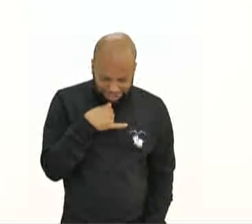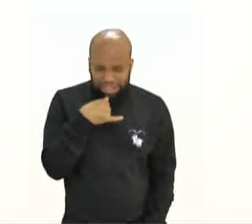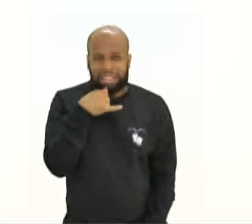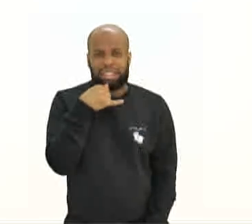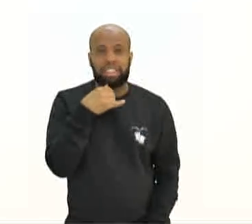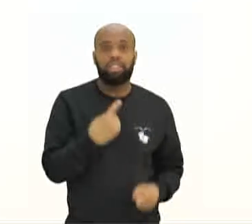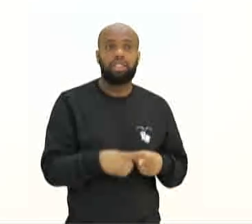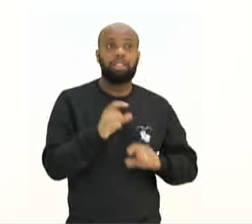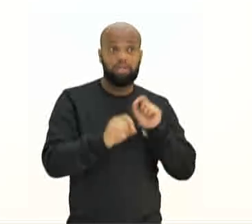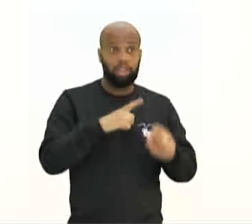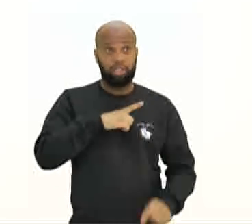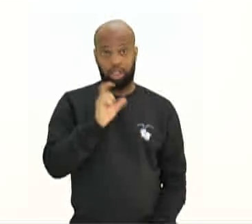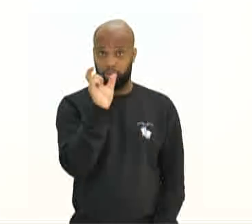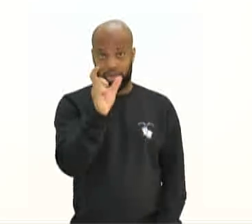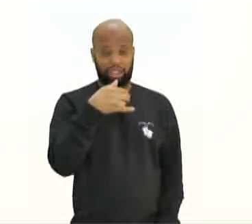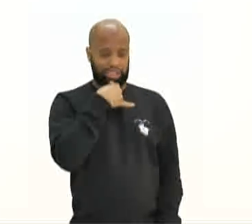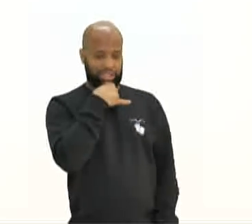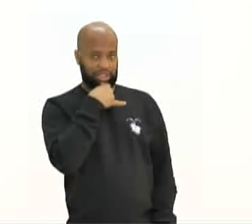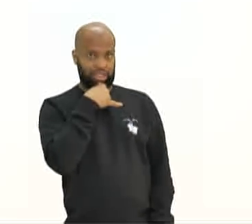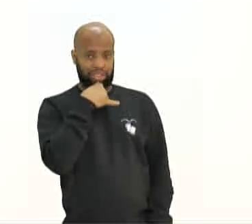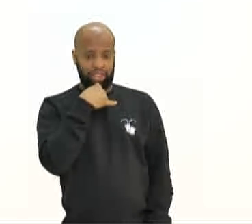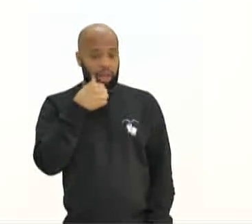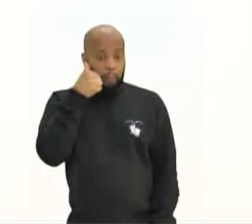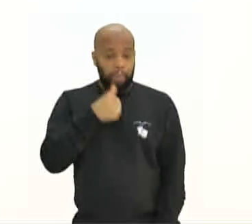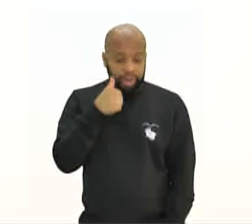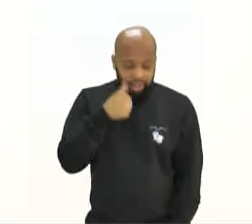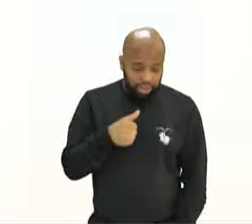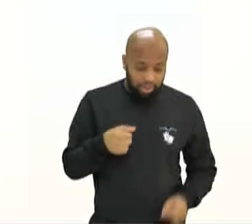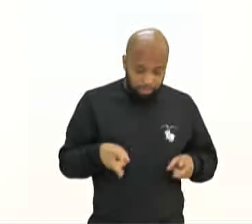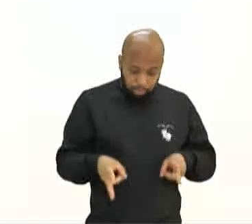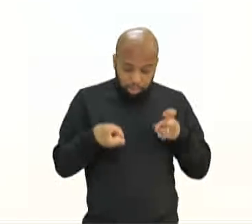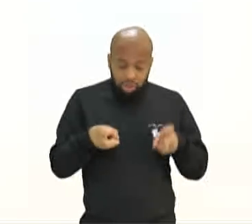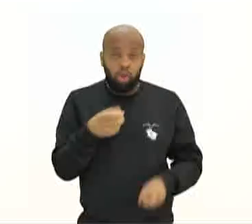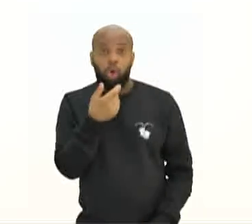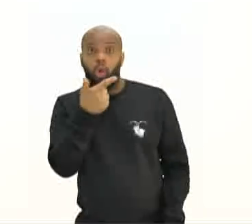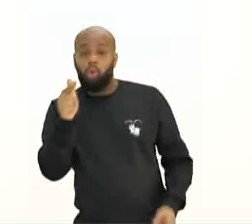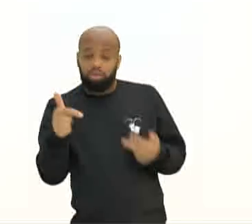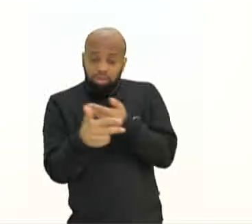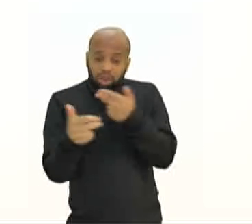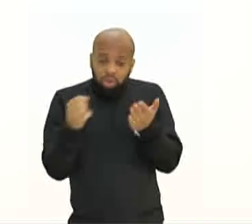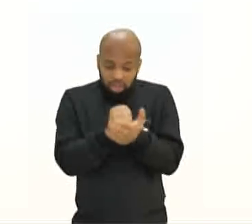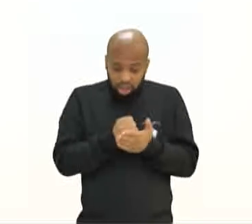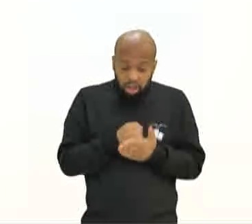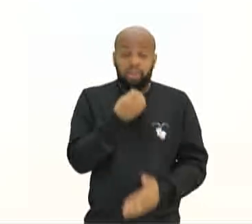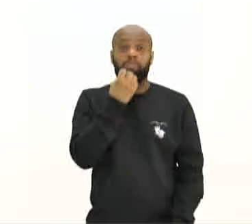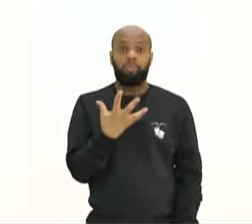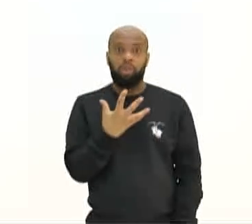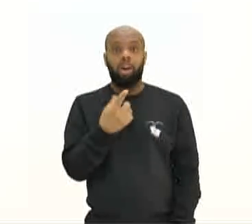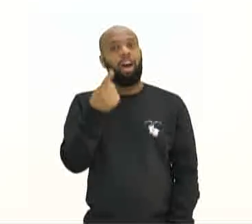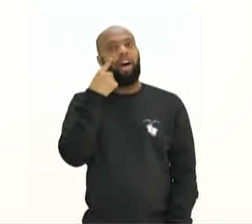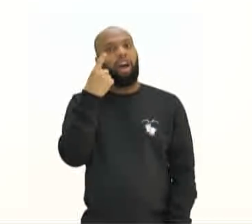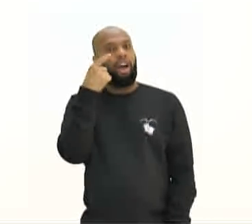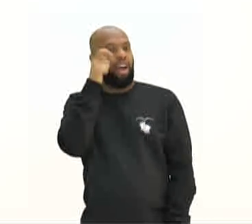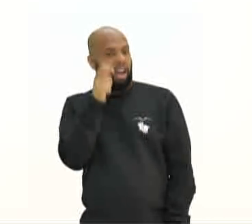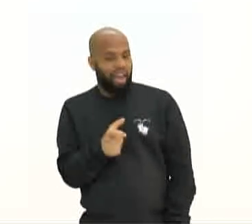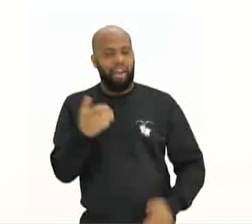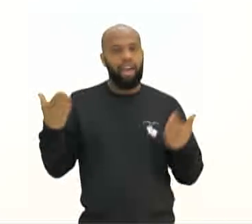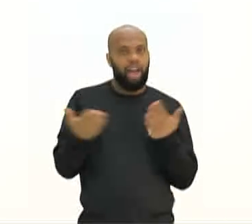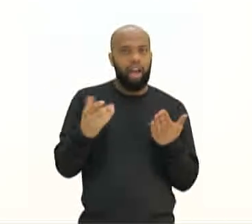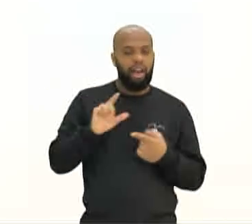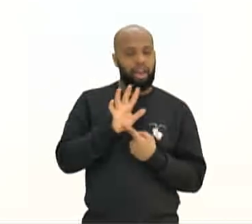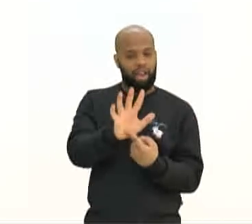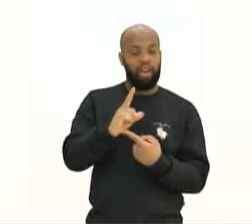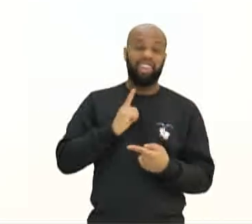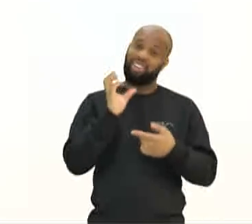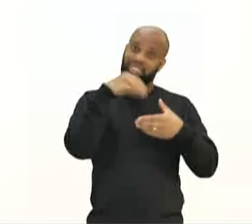ela tem a tristeza. A garota percebeu outros apoios. Olha que interessante como isso é mostrado ali